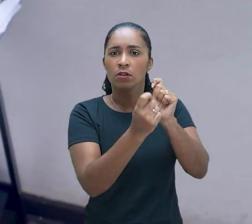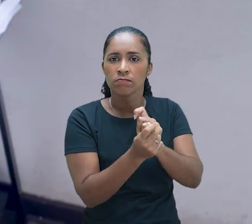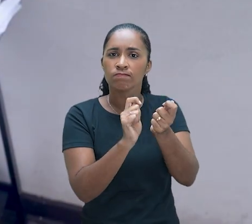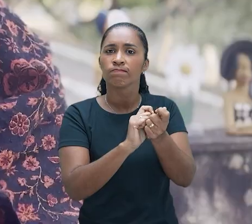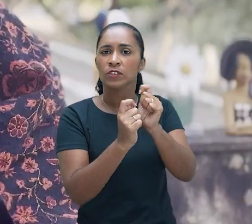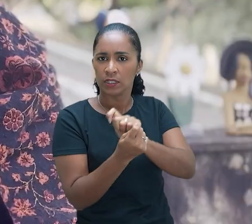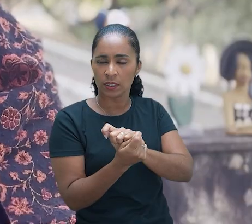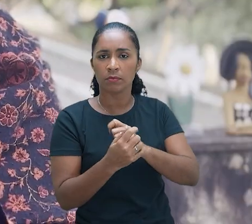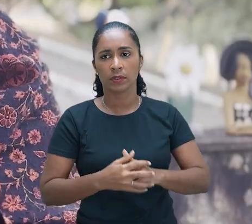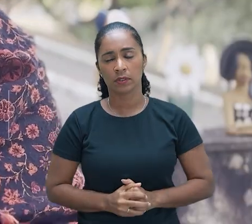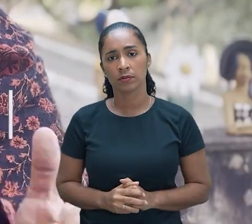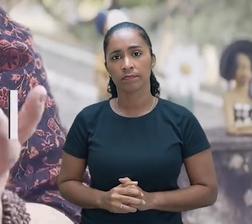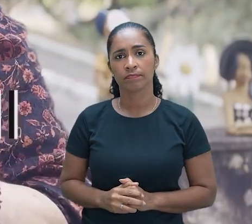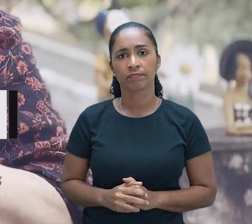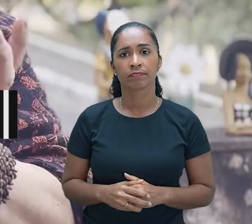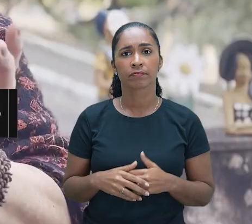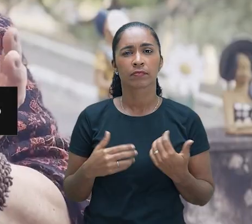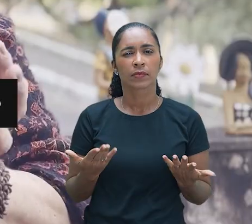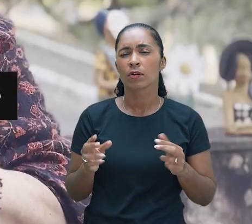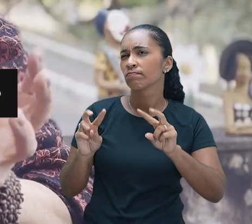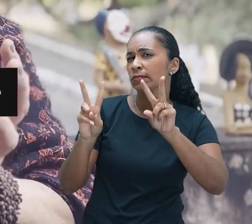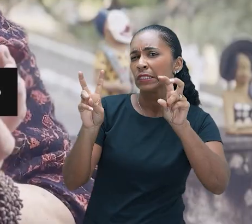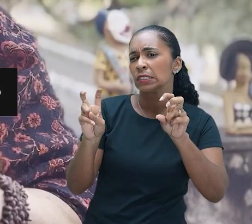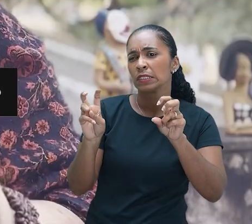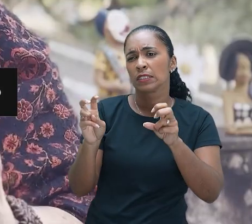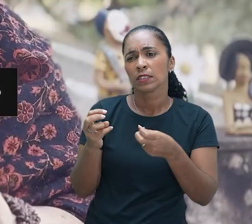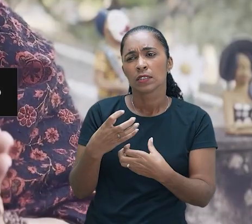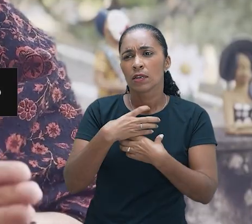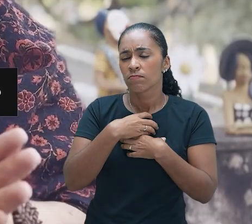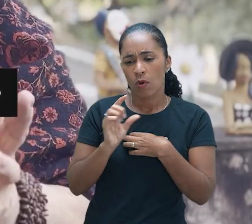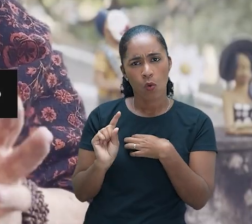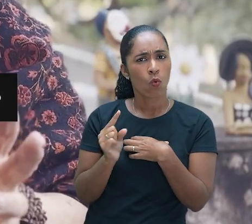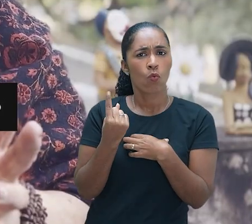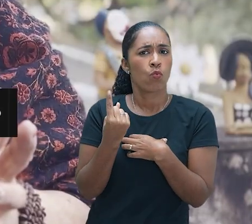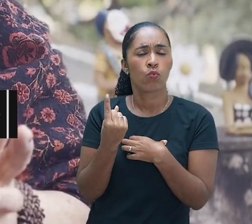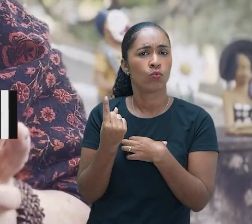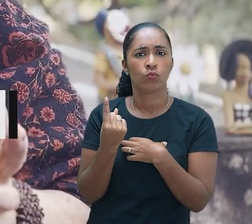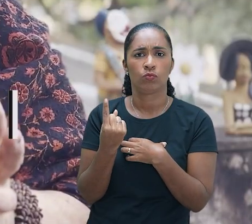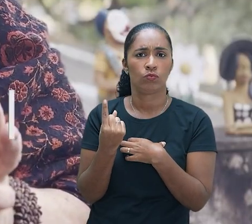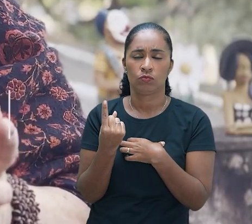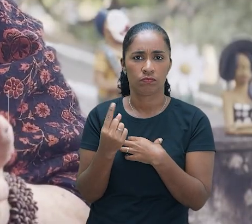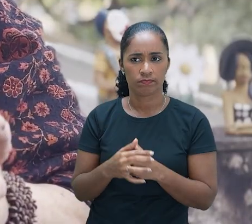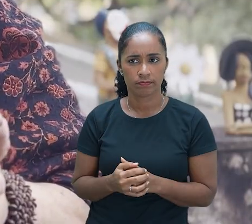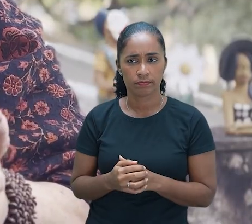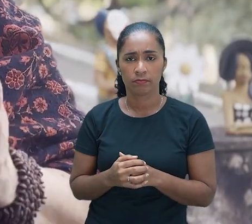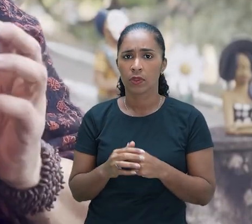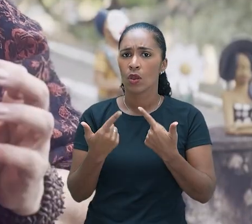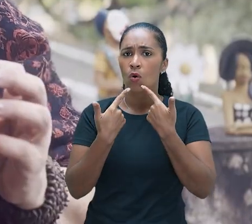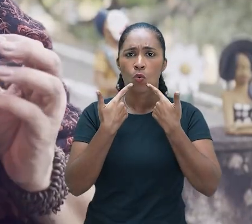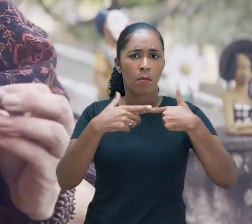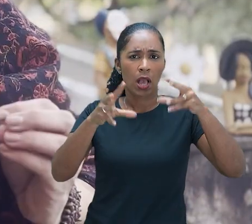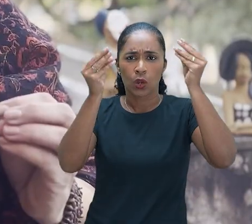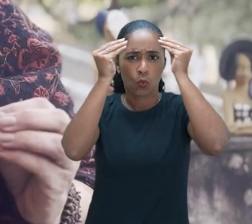como pôde, né? Para mim, a questão era como é que eu comunico, né? Com